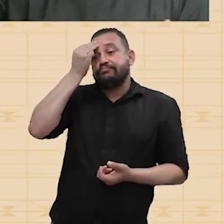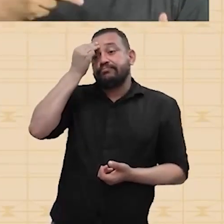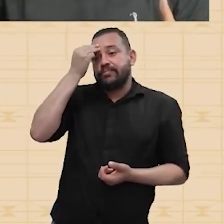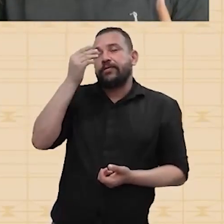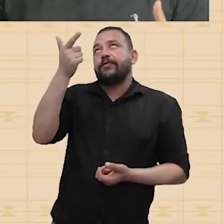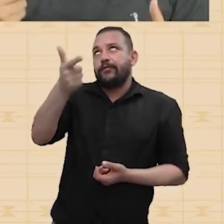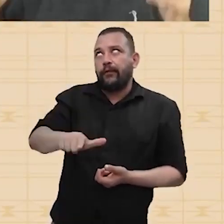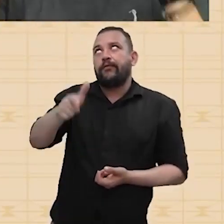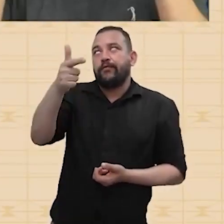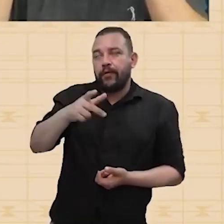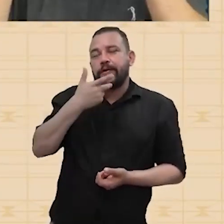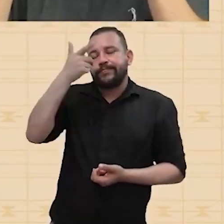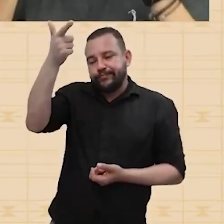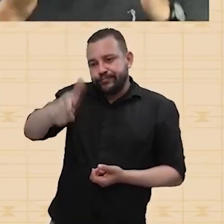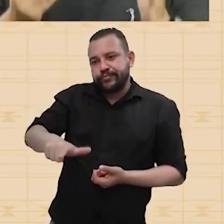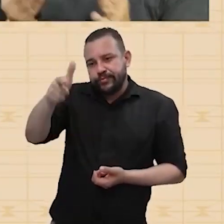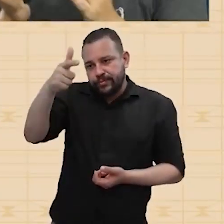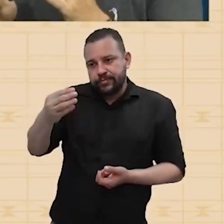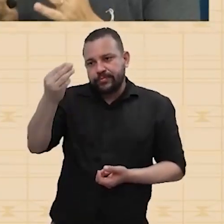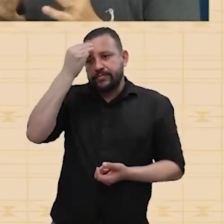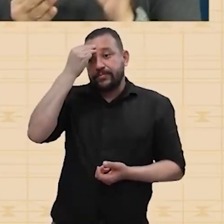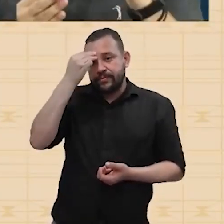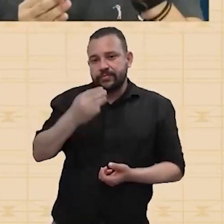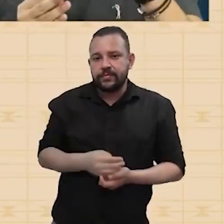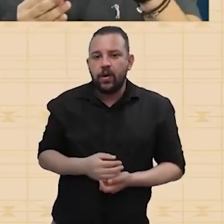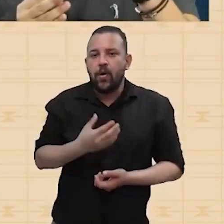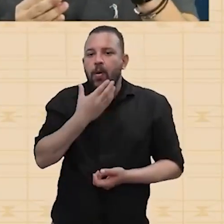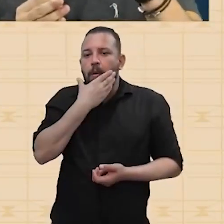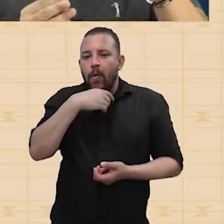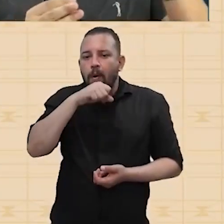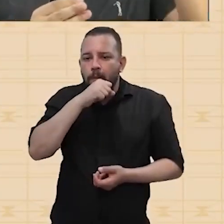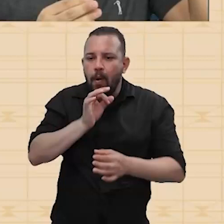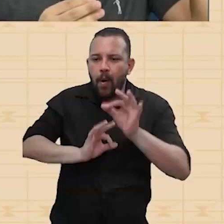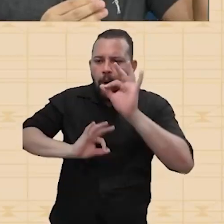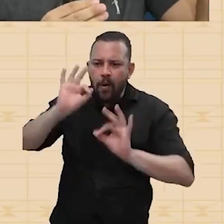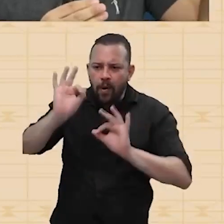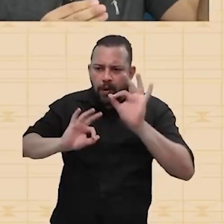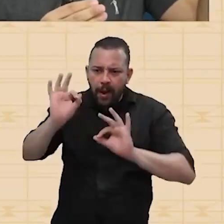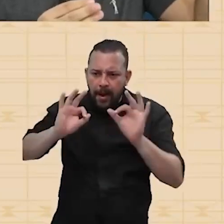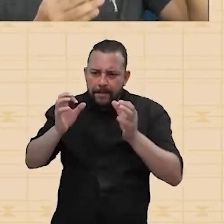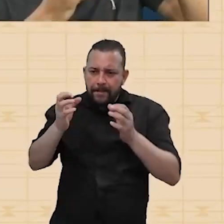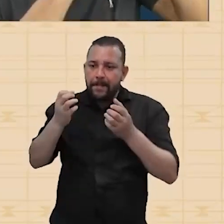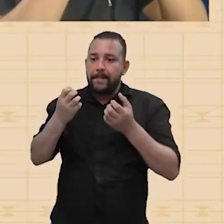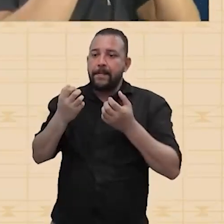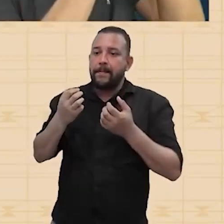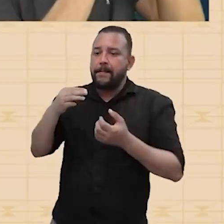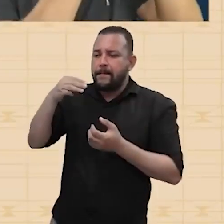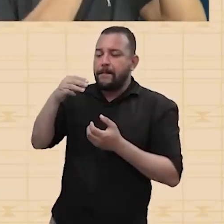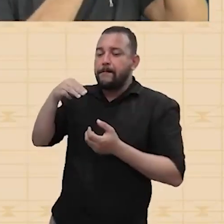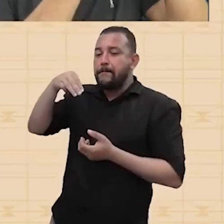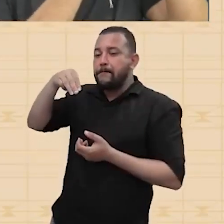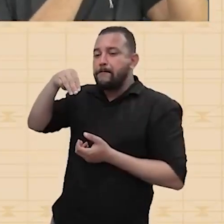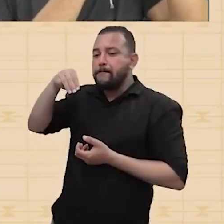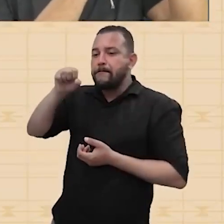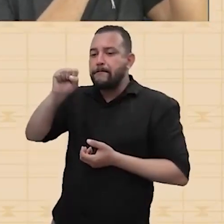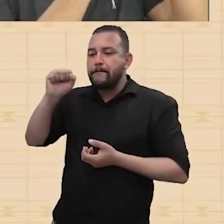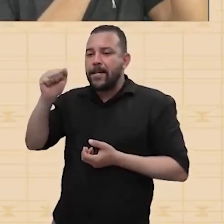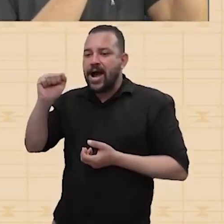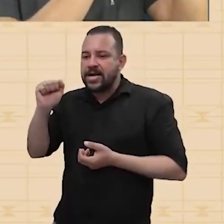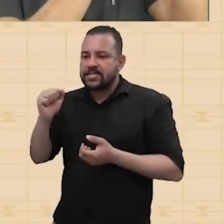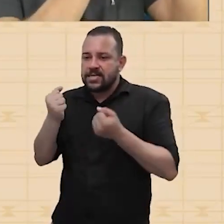novo, é assim que fixa. Mendeleev organizou pela massa. Era o pai da tabela